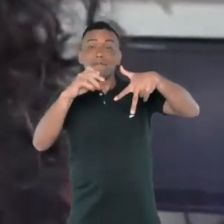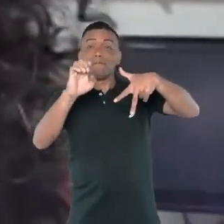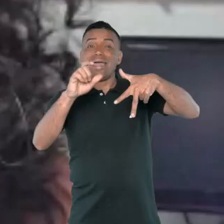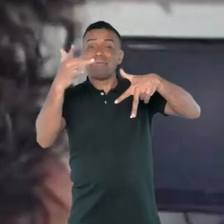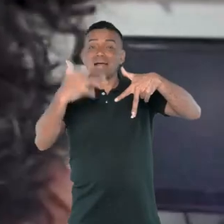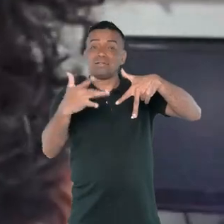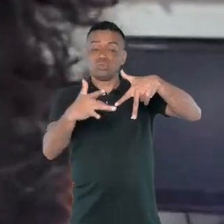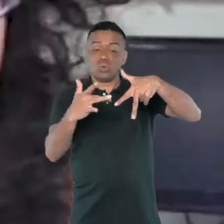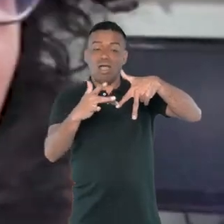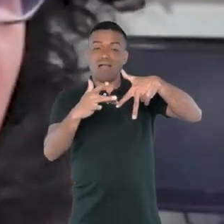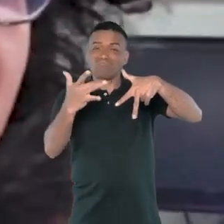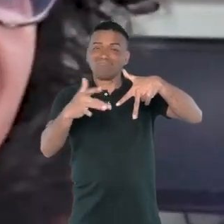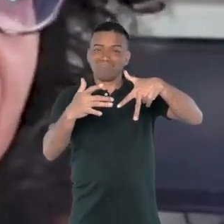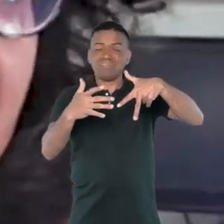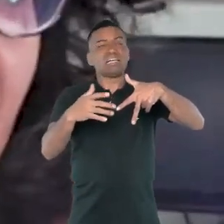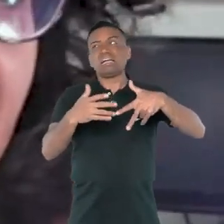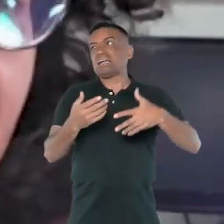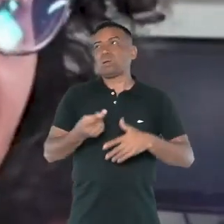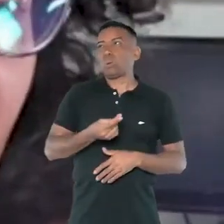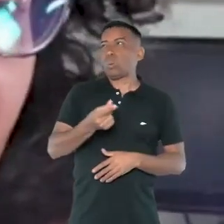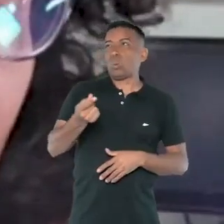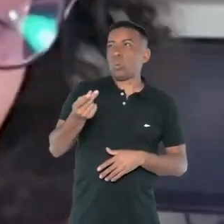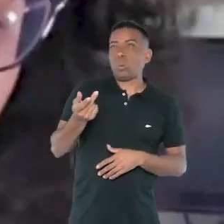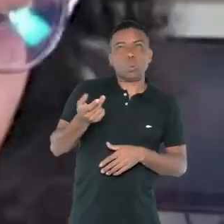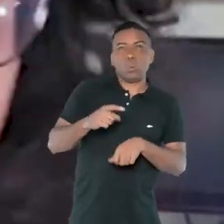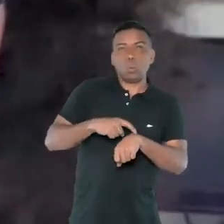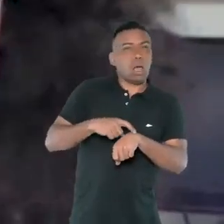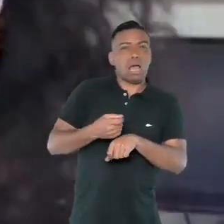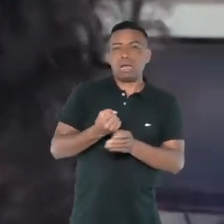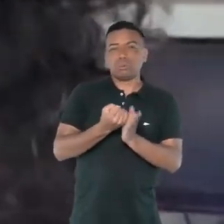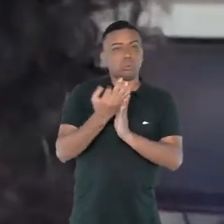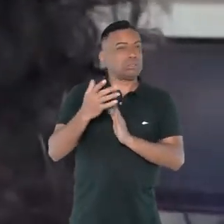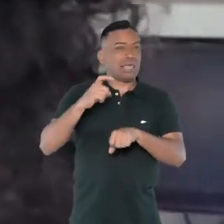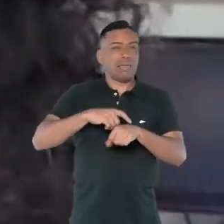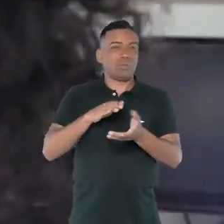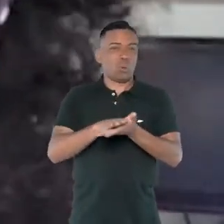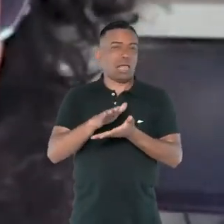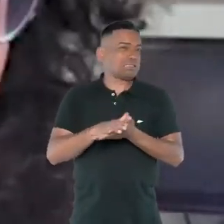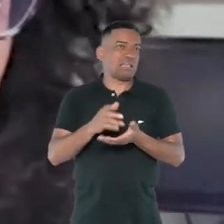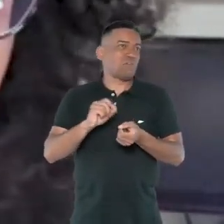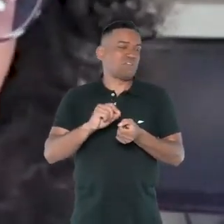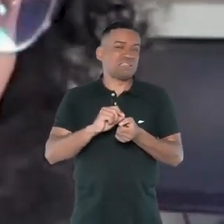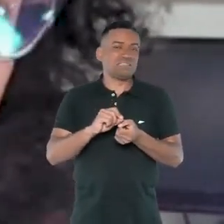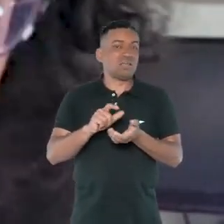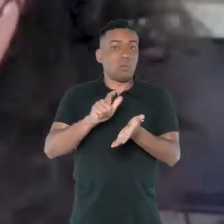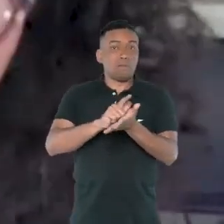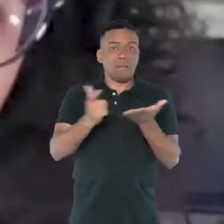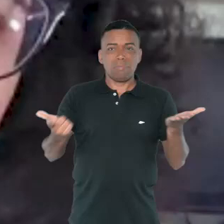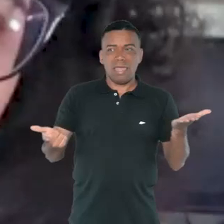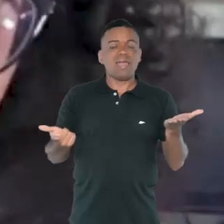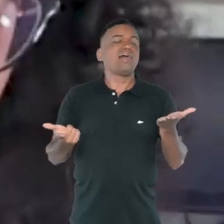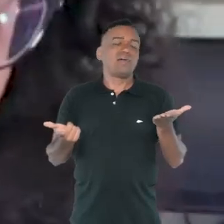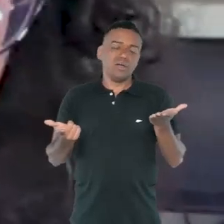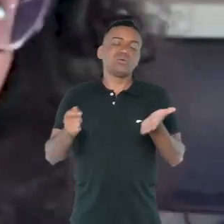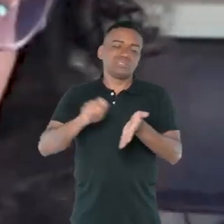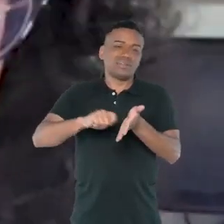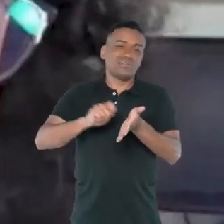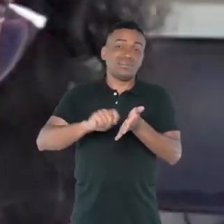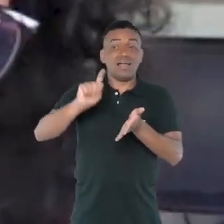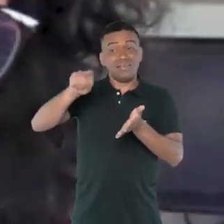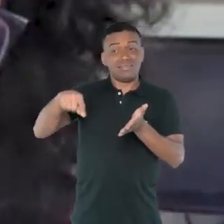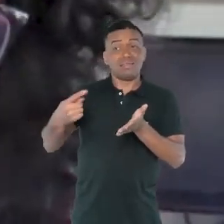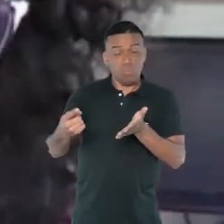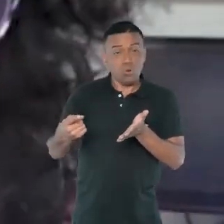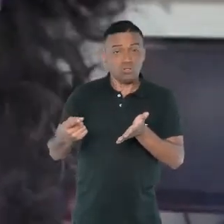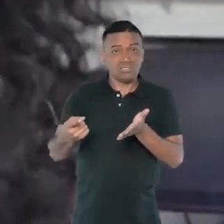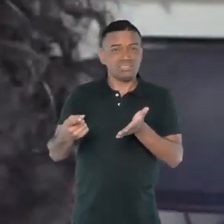pé quebrado, o pé machucado. E aí, eu não lembro exatamente quanto tempo eu gastei, mas a primeira versão é uma versão curtinha, um rascunho, nunca